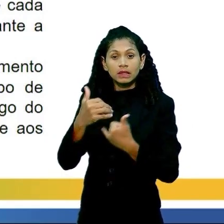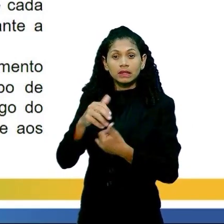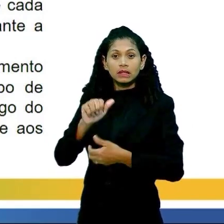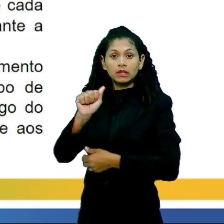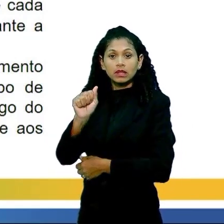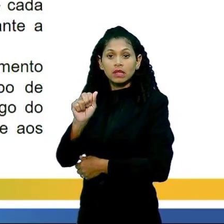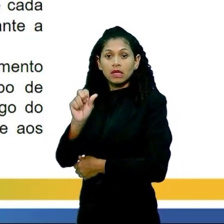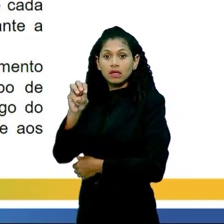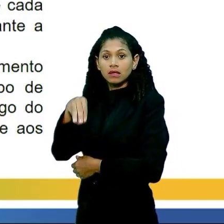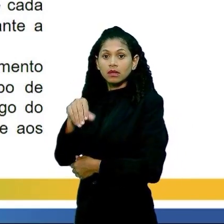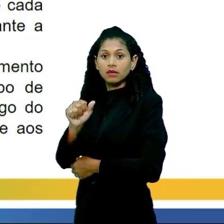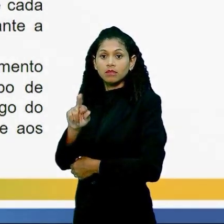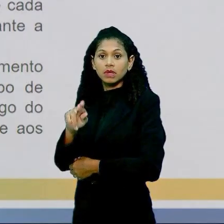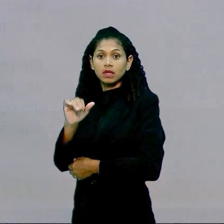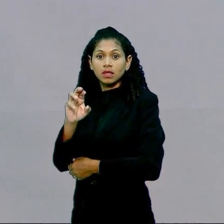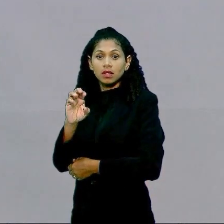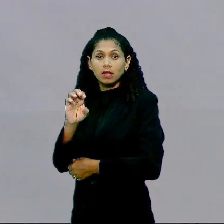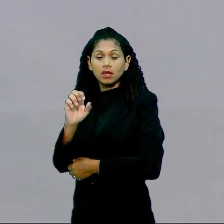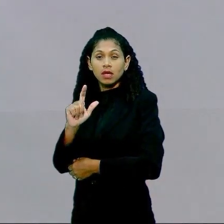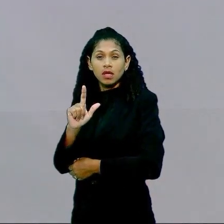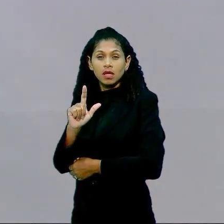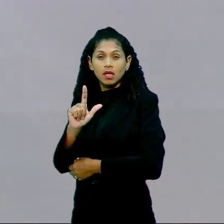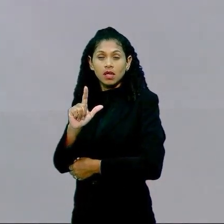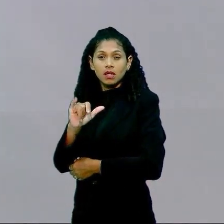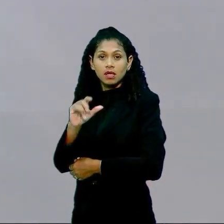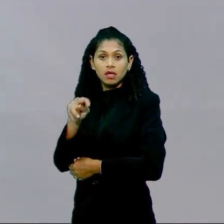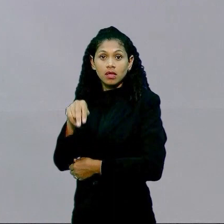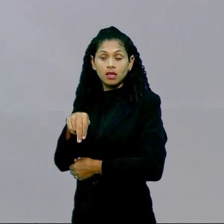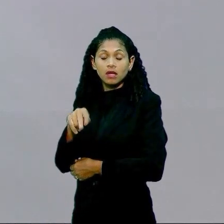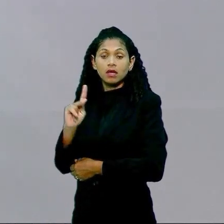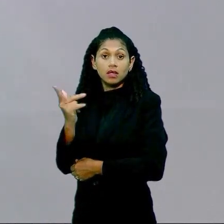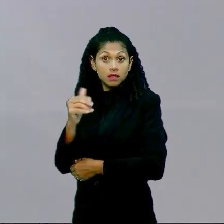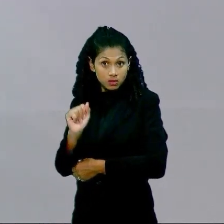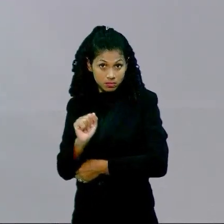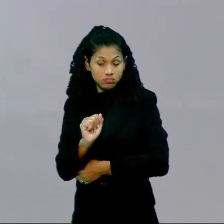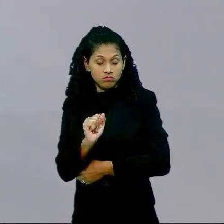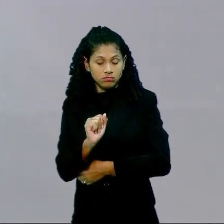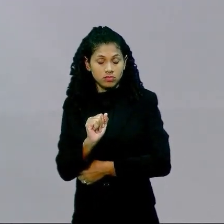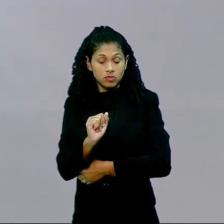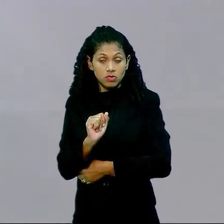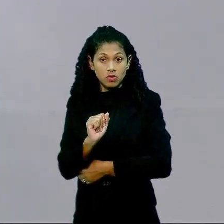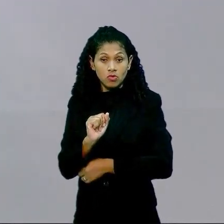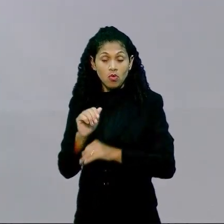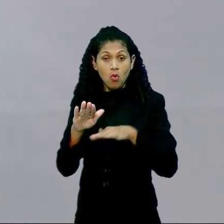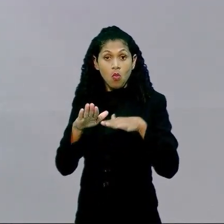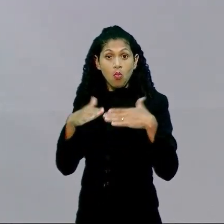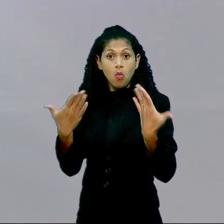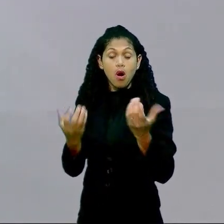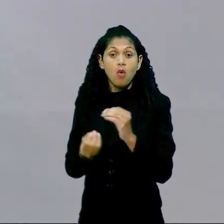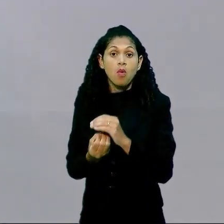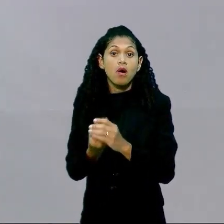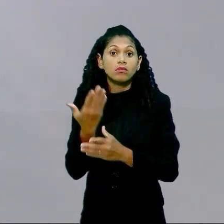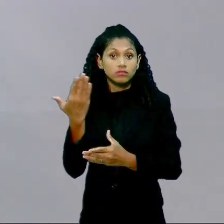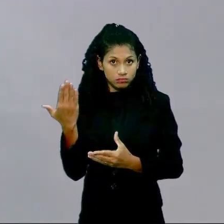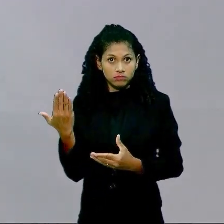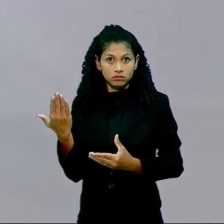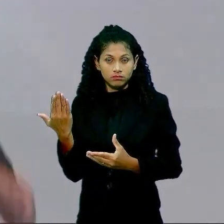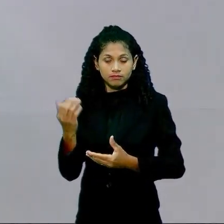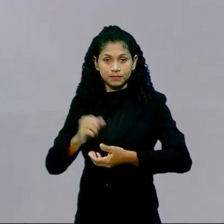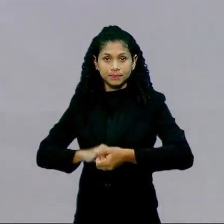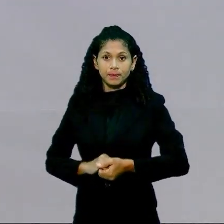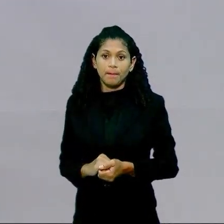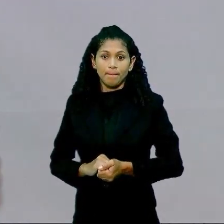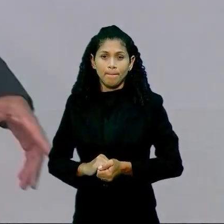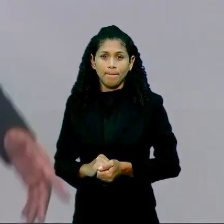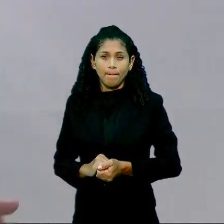foi adaptada ao longo do tempo? Duas informações importantes. A gente já sabe que está falando de brincadeira, porque está falando da amarelinha. Caso você